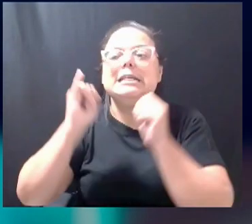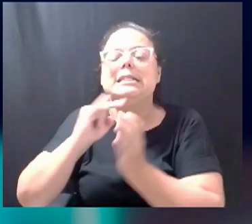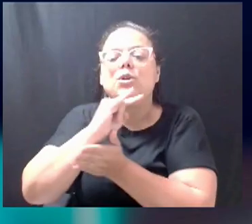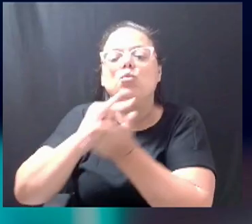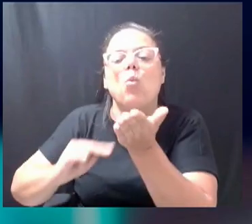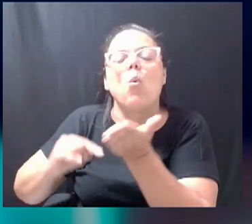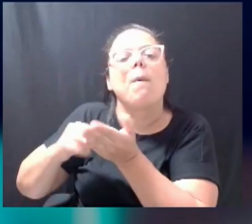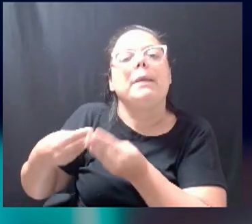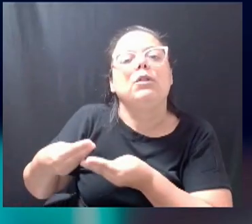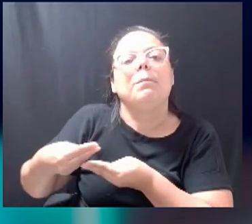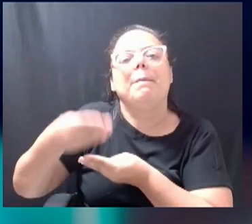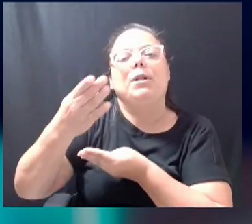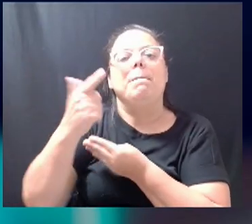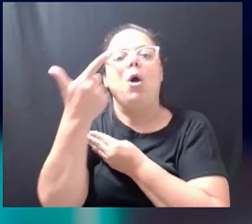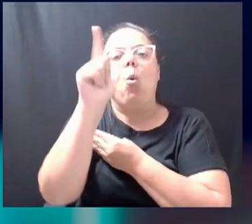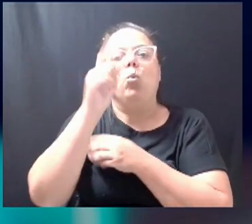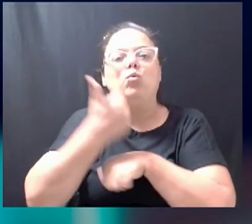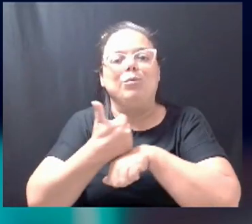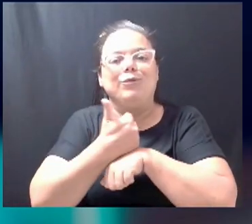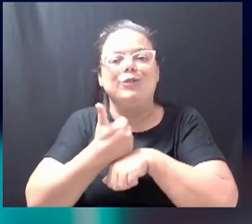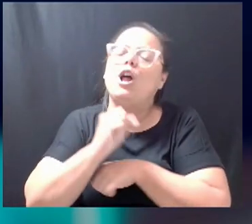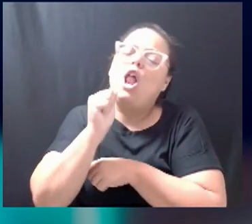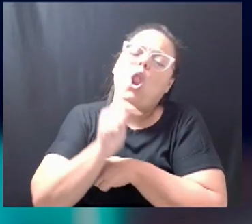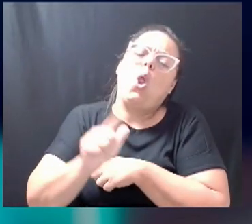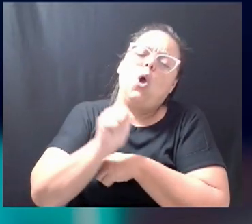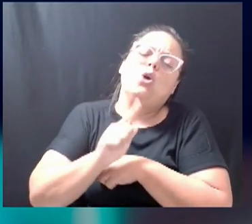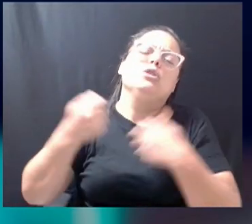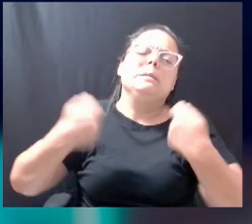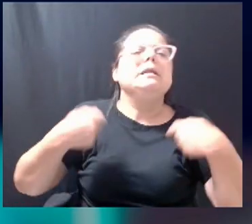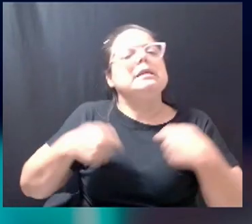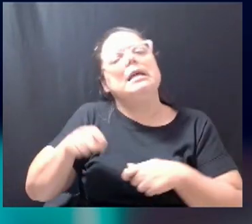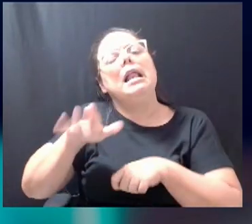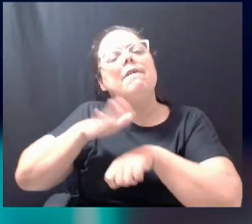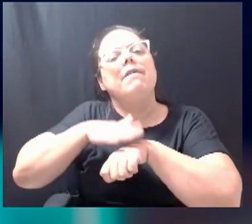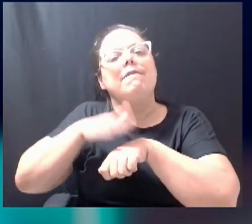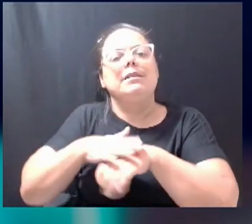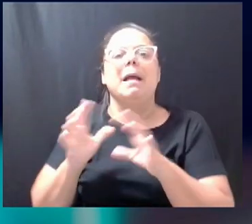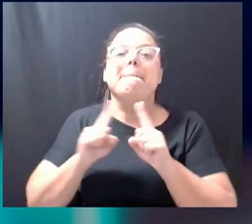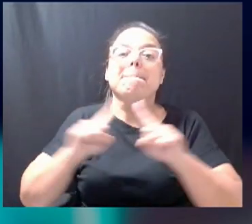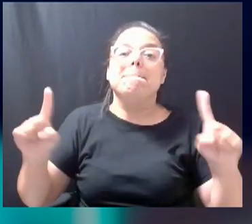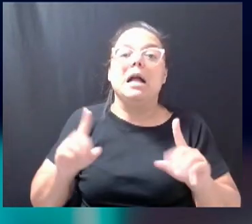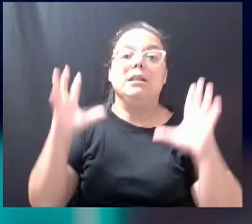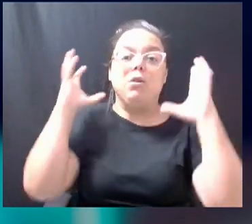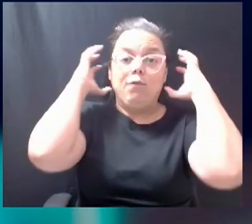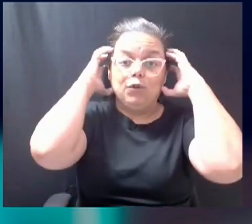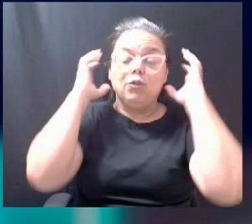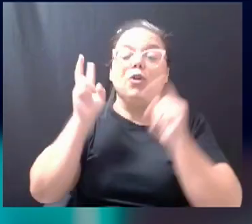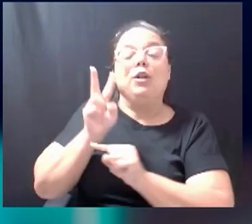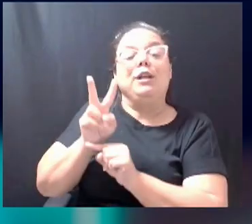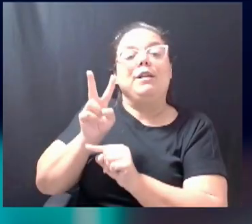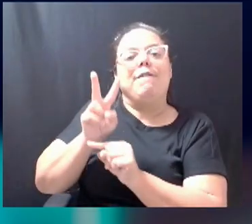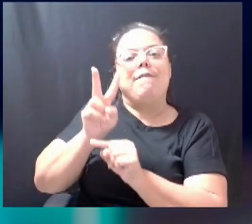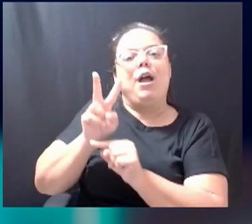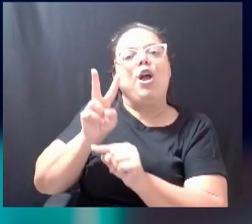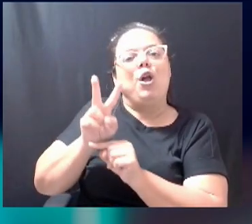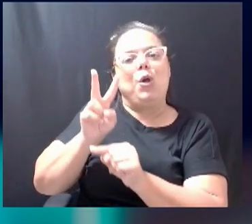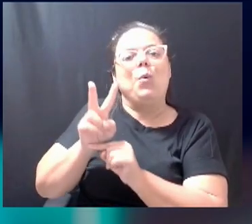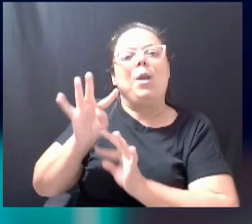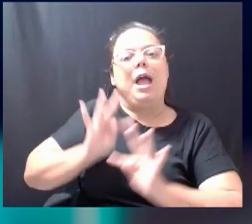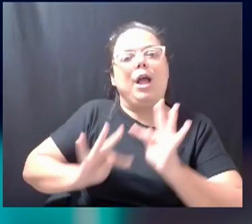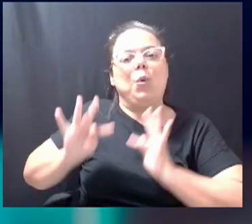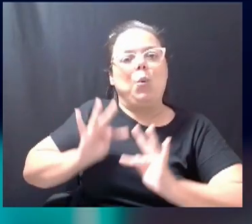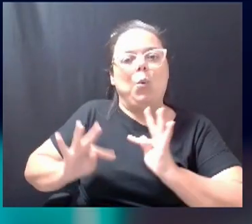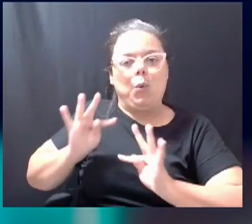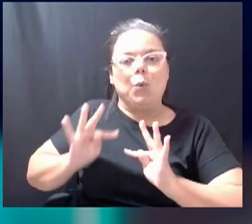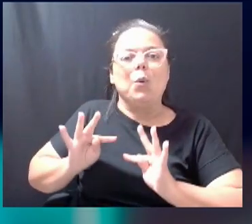ele vai fazer dentro da necessidade, mas é o fonoaudiólogo que vai cuidar e acolher as pessoas que gaguejam.